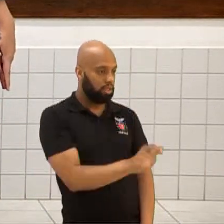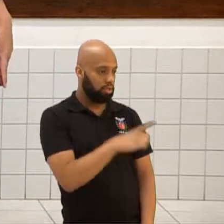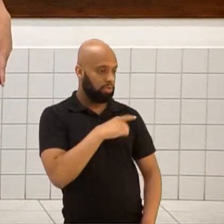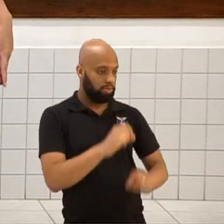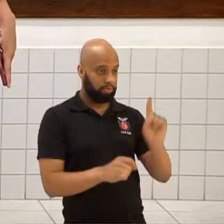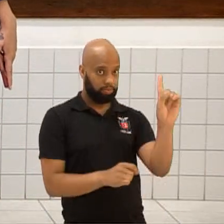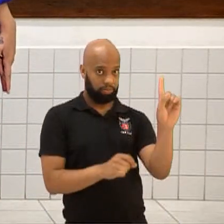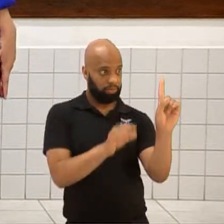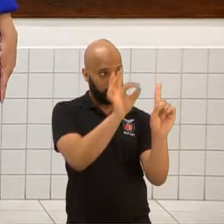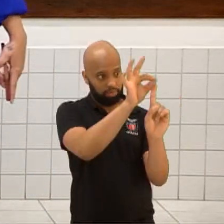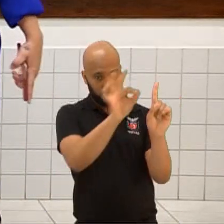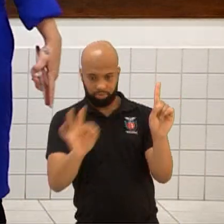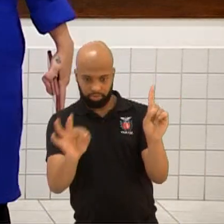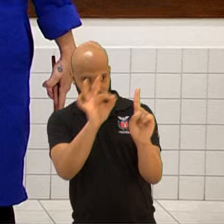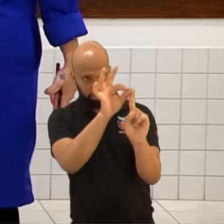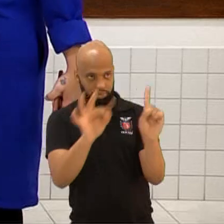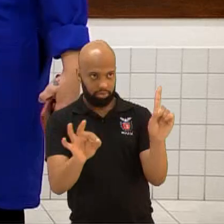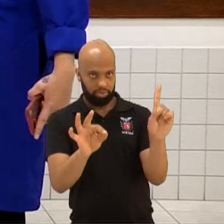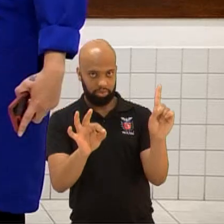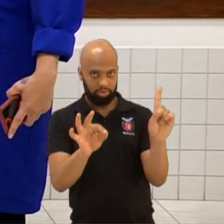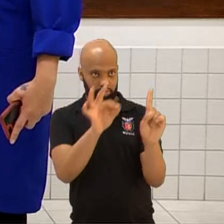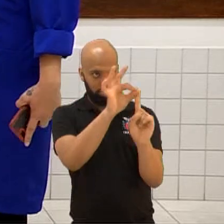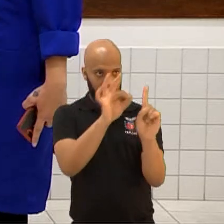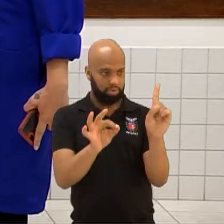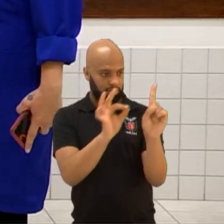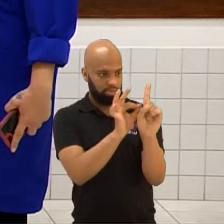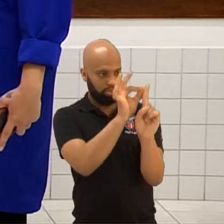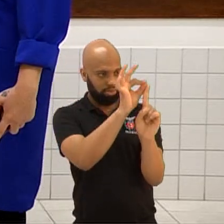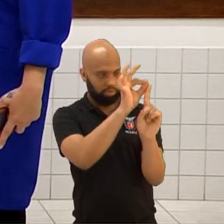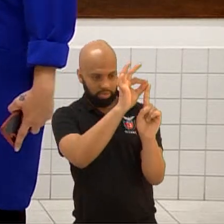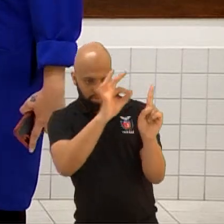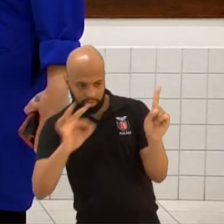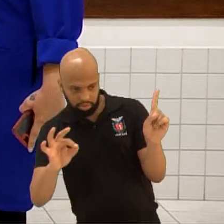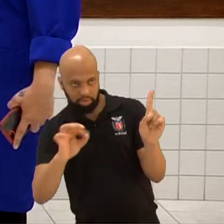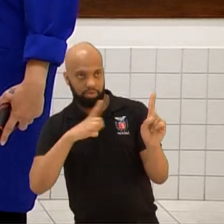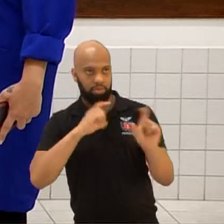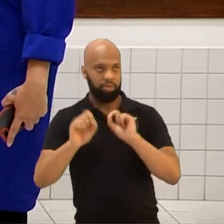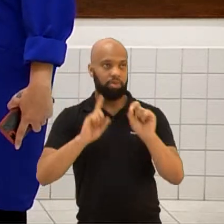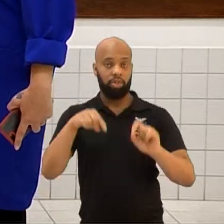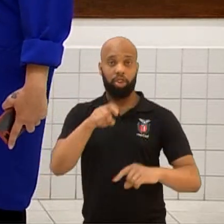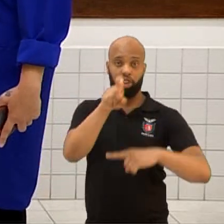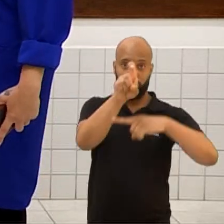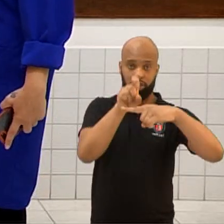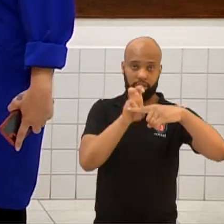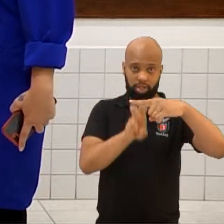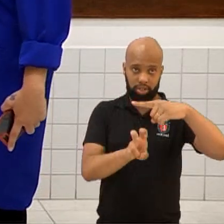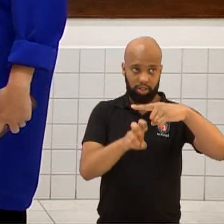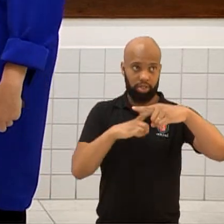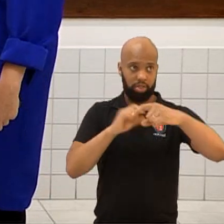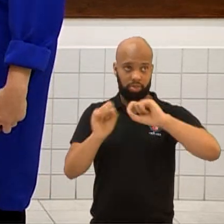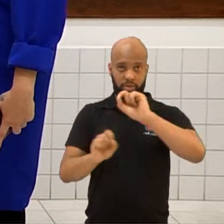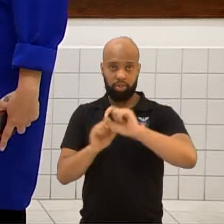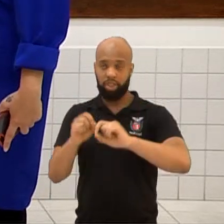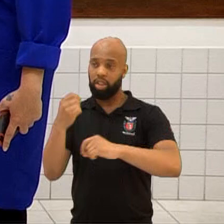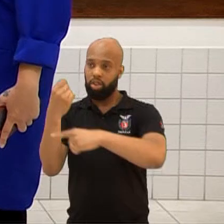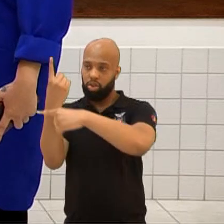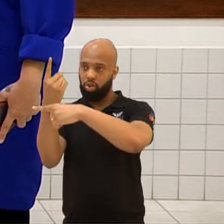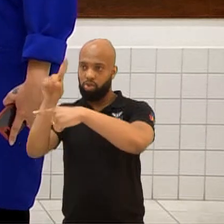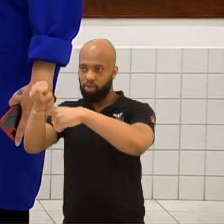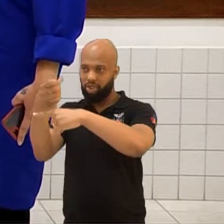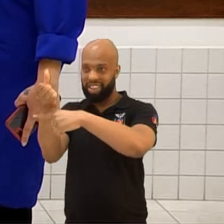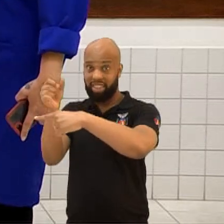sombra do garoto. Aqui a gente fala piá, né? A altura do piá está para a sombra do piá. Então, x está para 5, bem como 1,6 está para